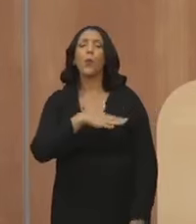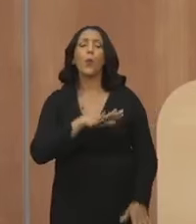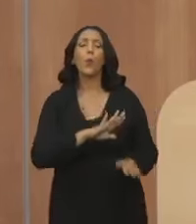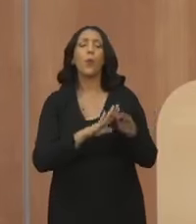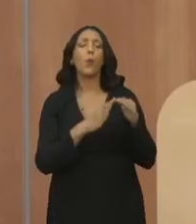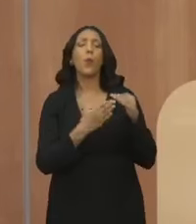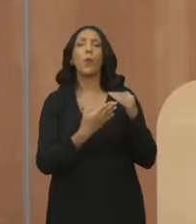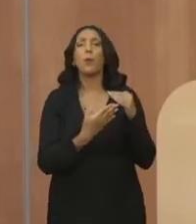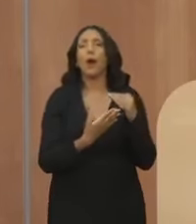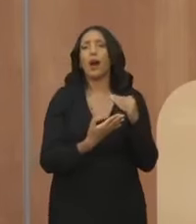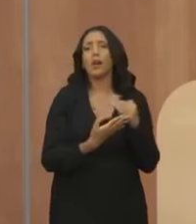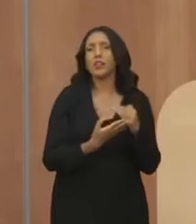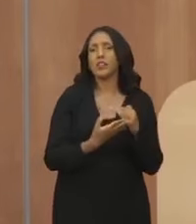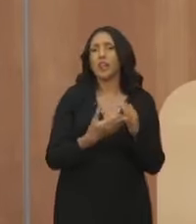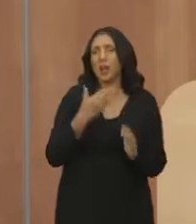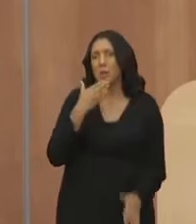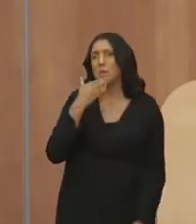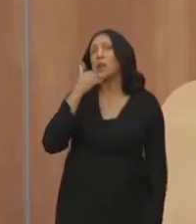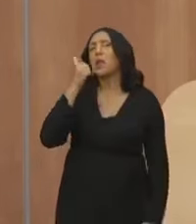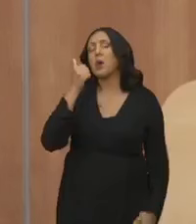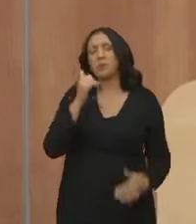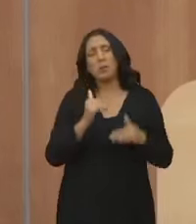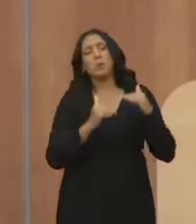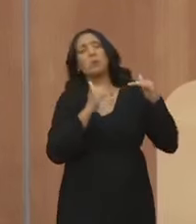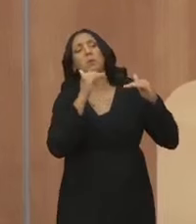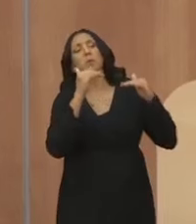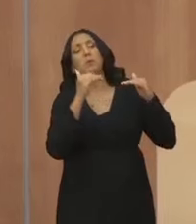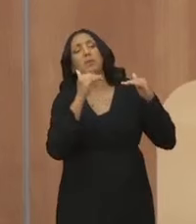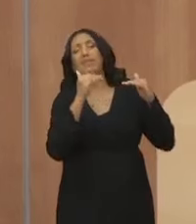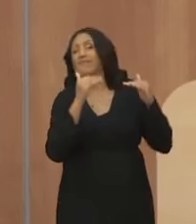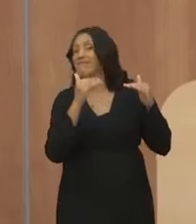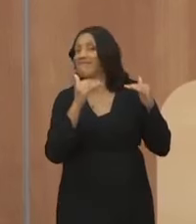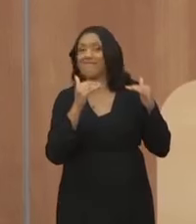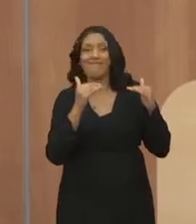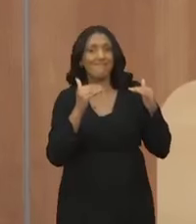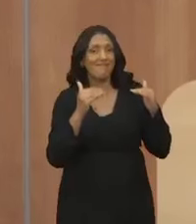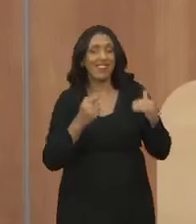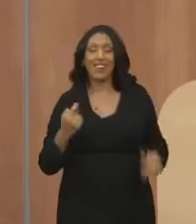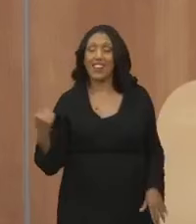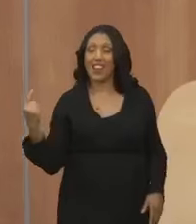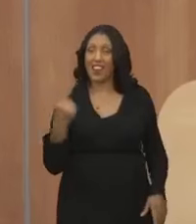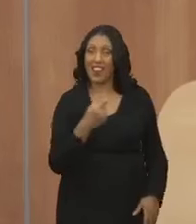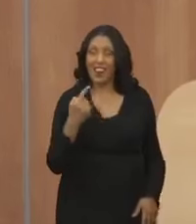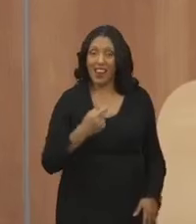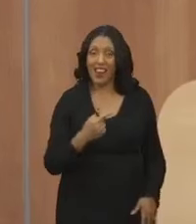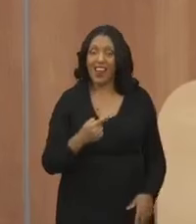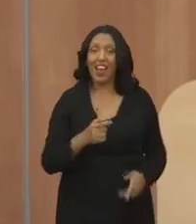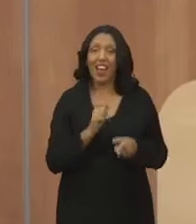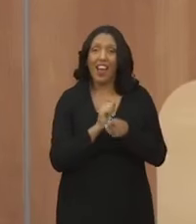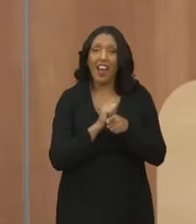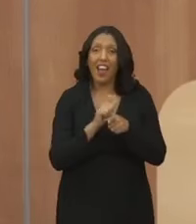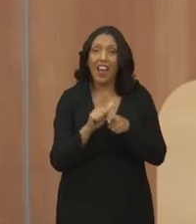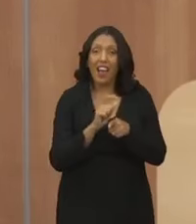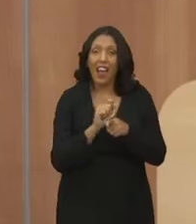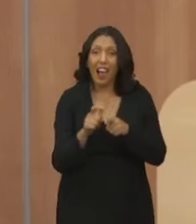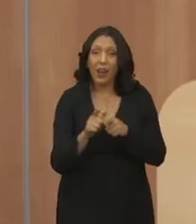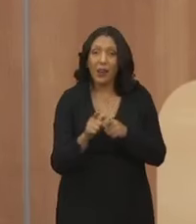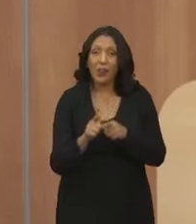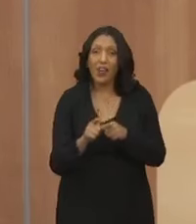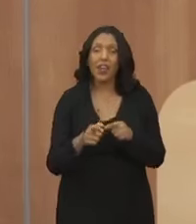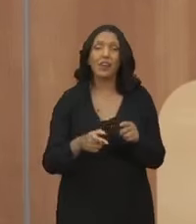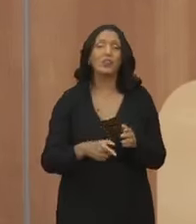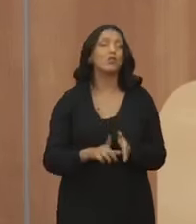prefeitura, o aluguel está atrasado. Está atrasando o aluguel da subprefeitura do